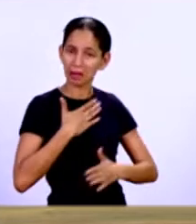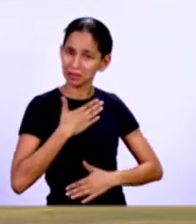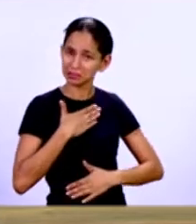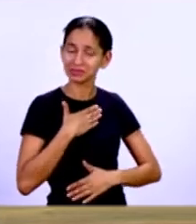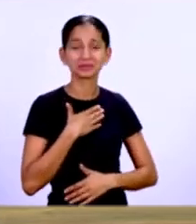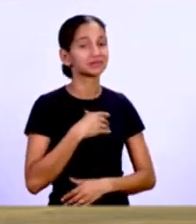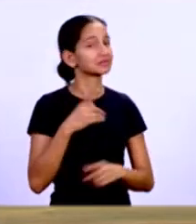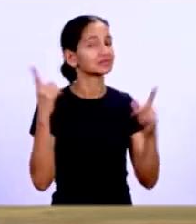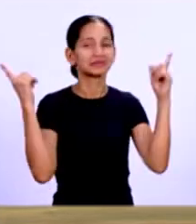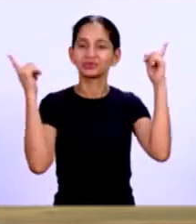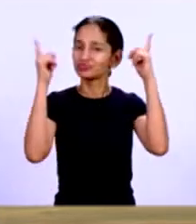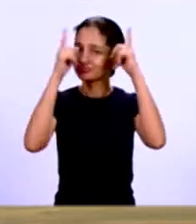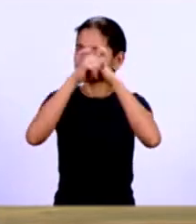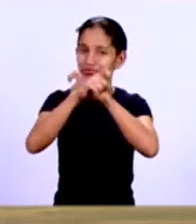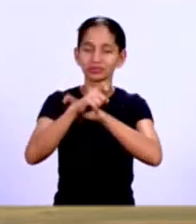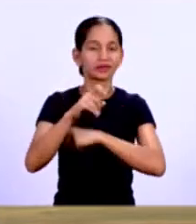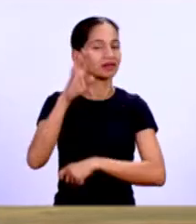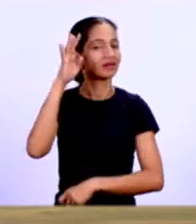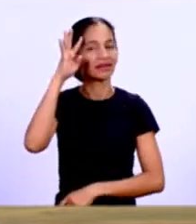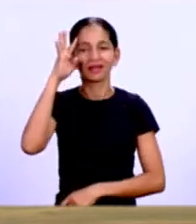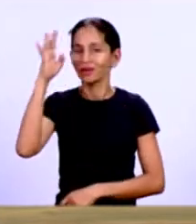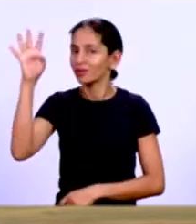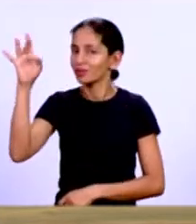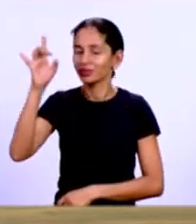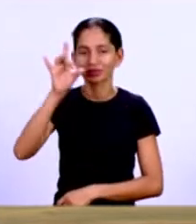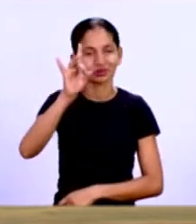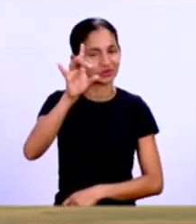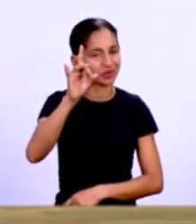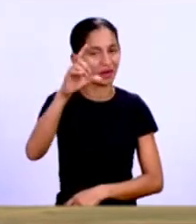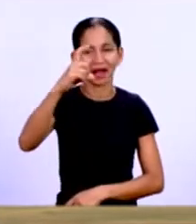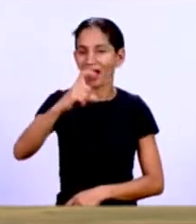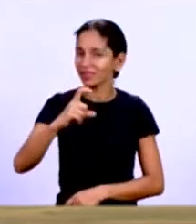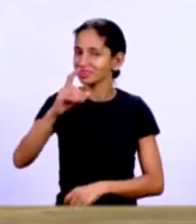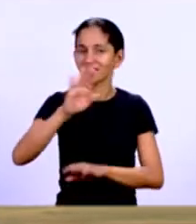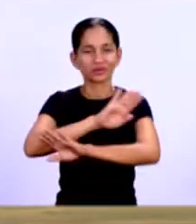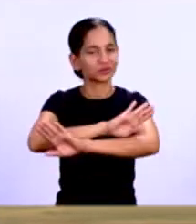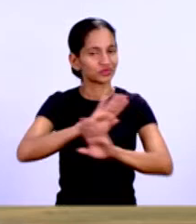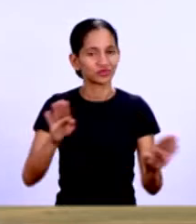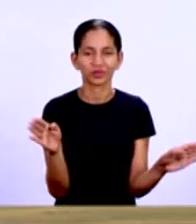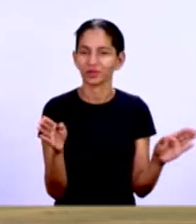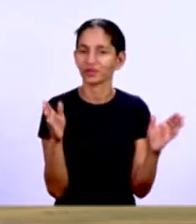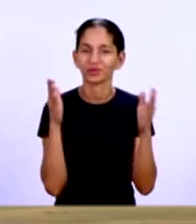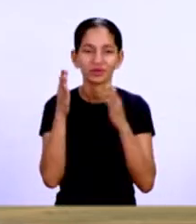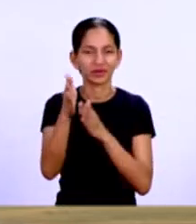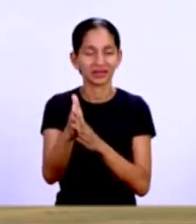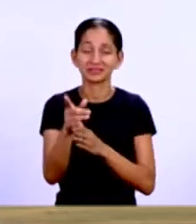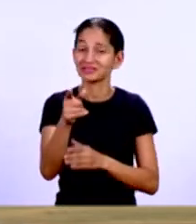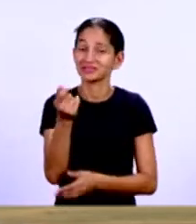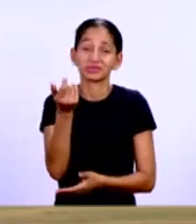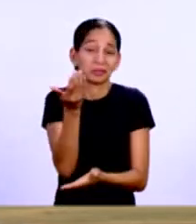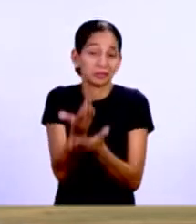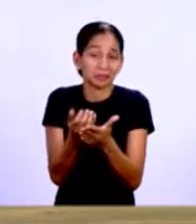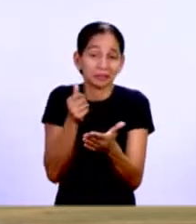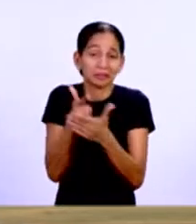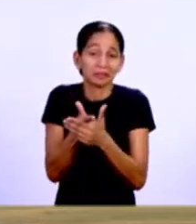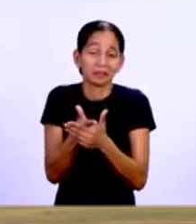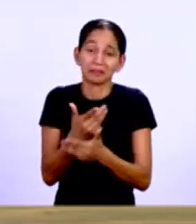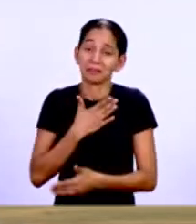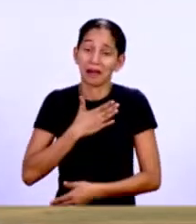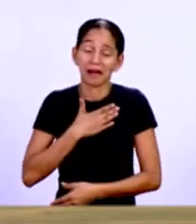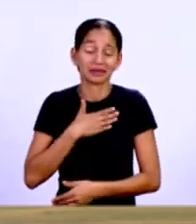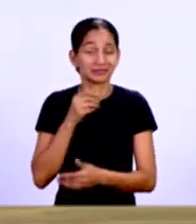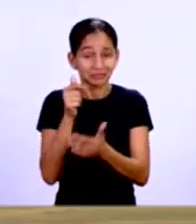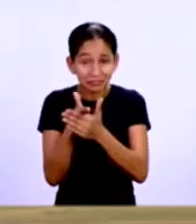ano. Isso é mundo da fantasia, gente, não existe. É só cartão de crédito que tem uma taxa desse jeito. Qualquer investimento que você for